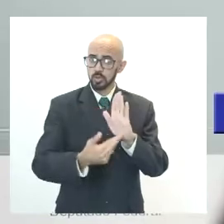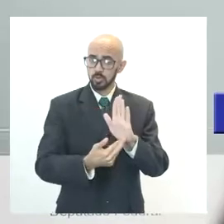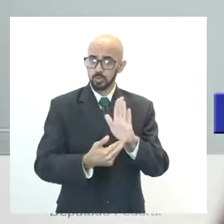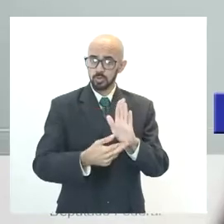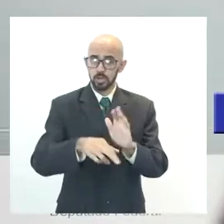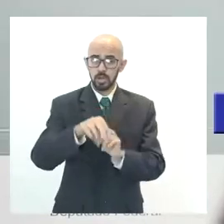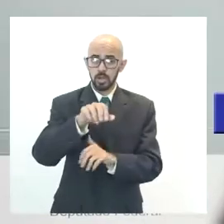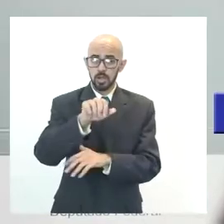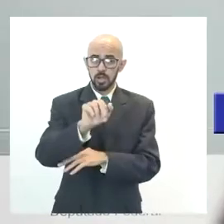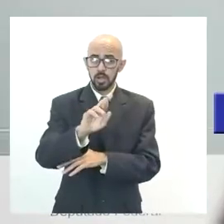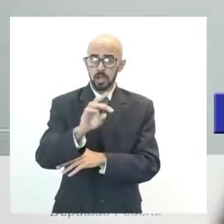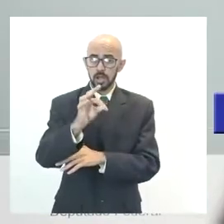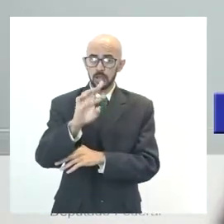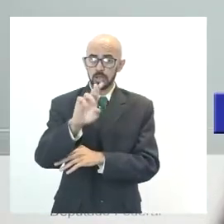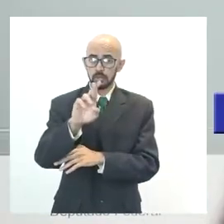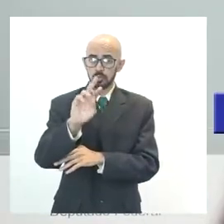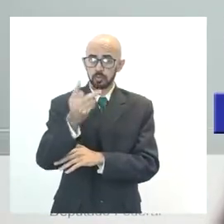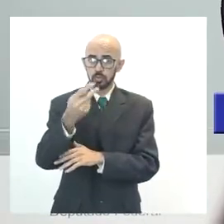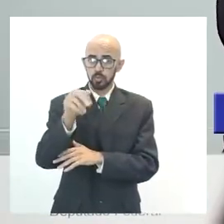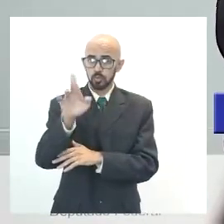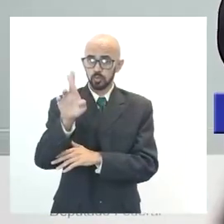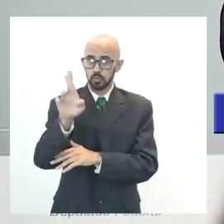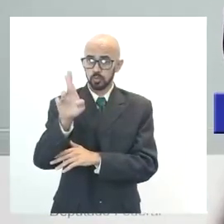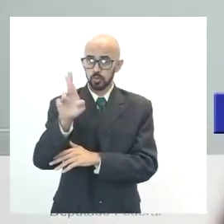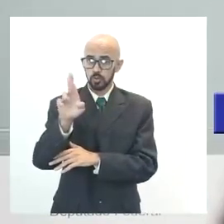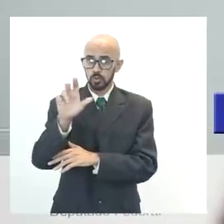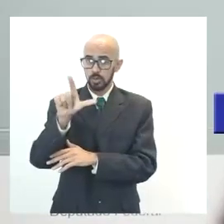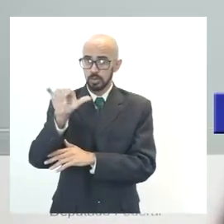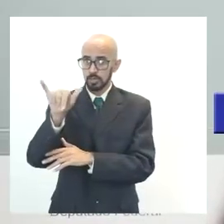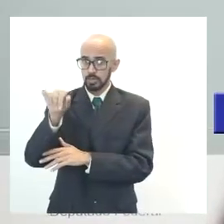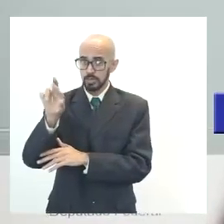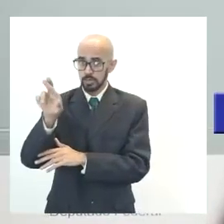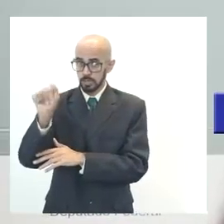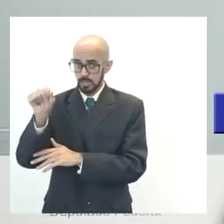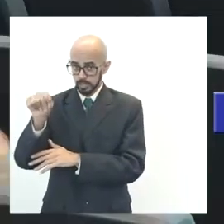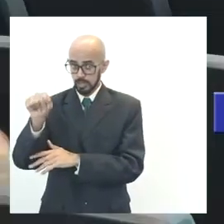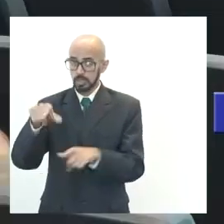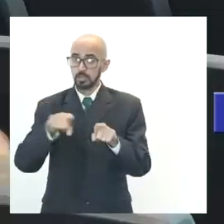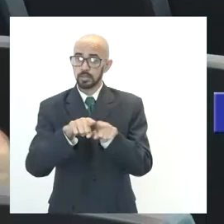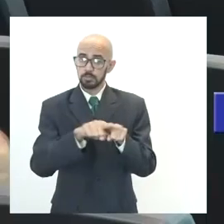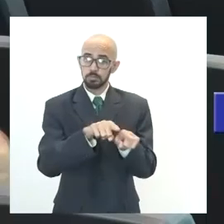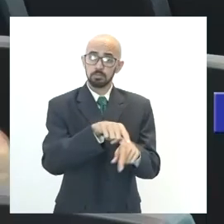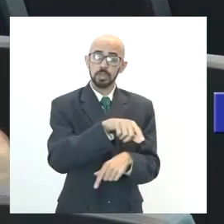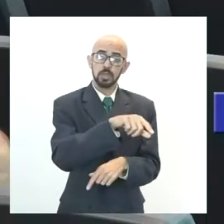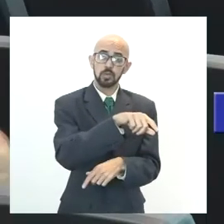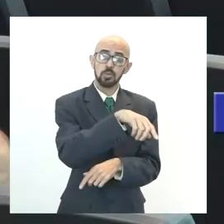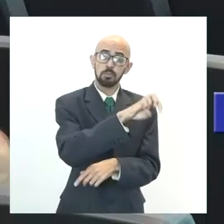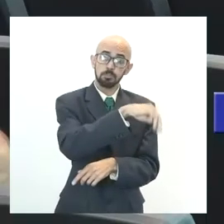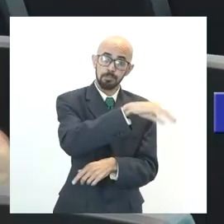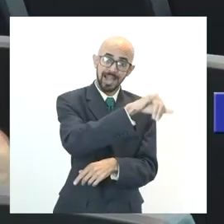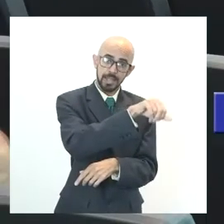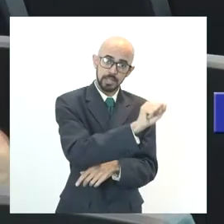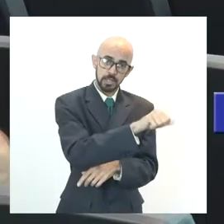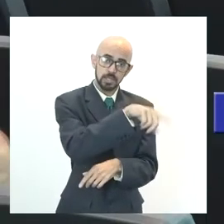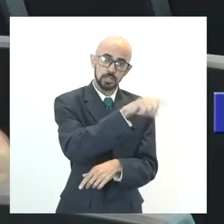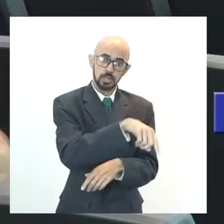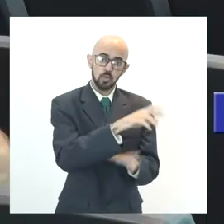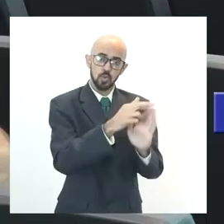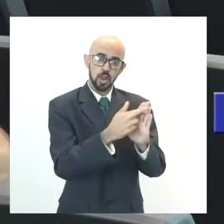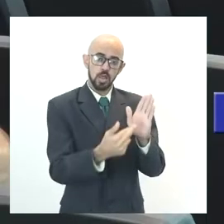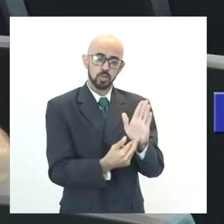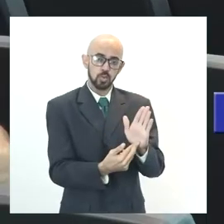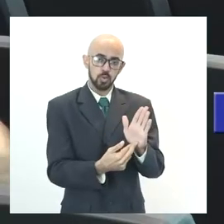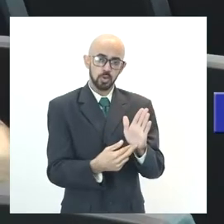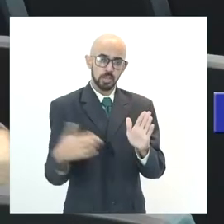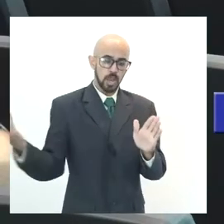Líder que é presidente da Câmara e tem o Arthur Maia até o relator da PEC Então ela me